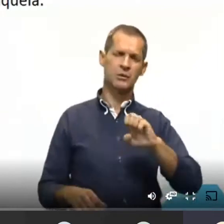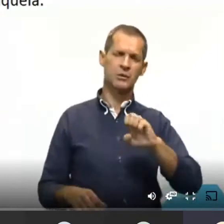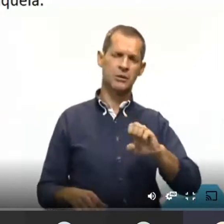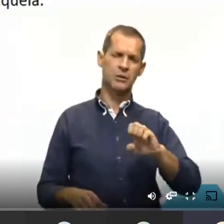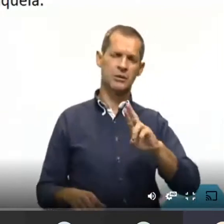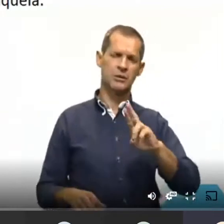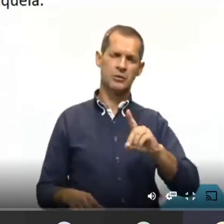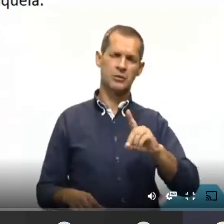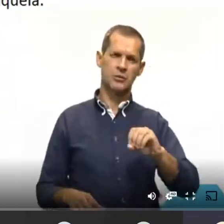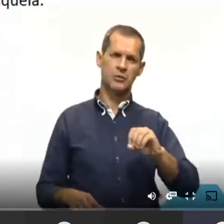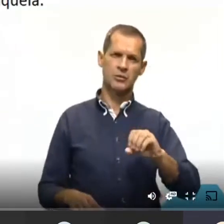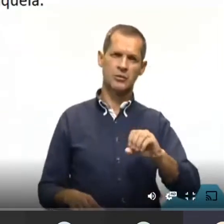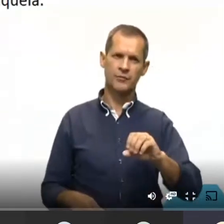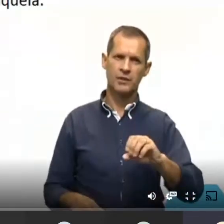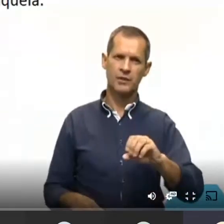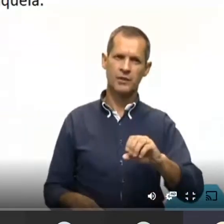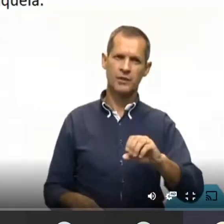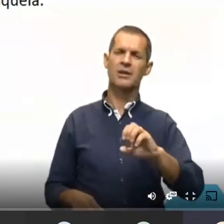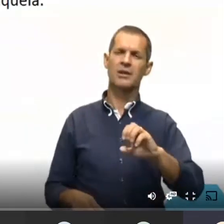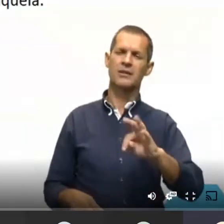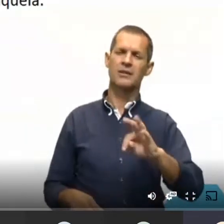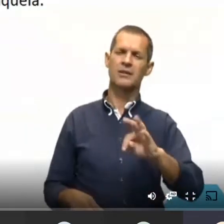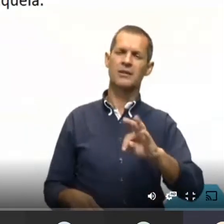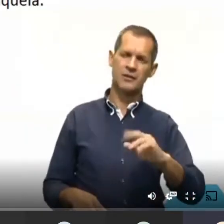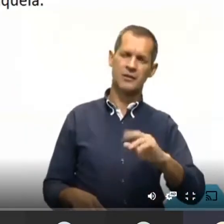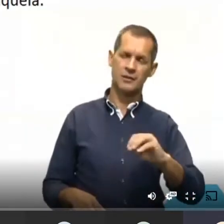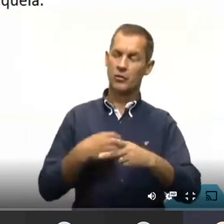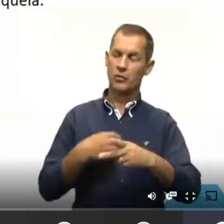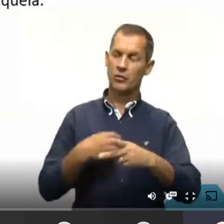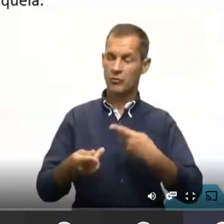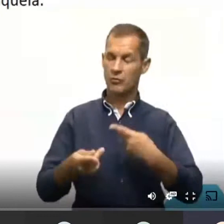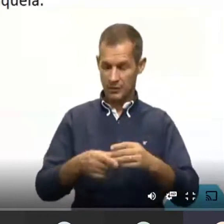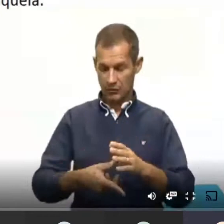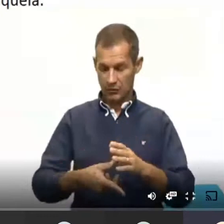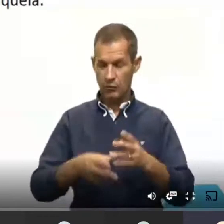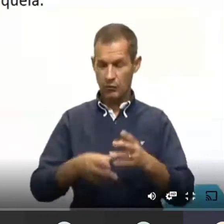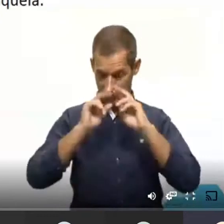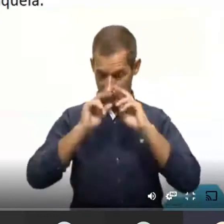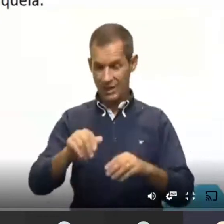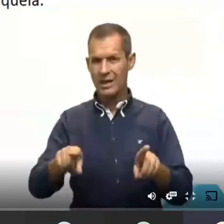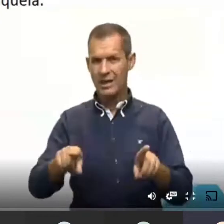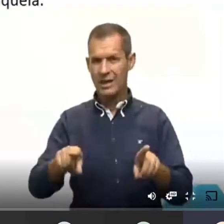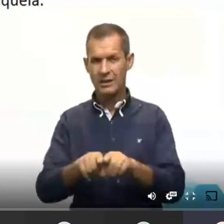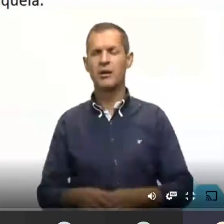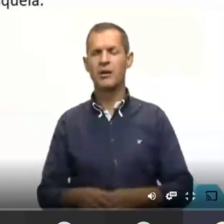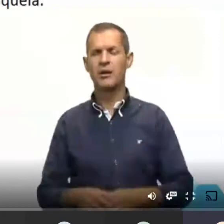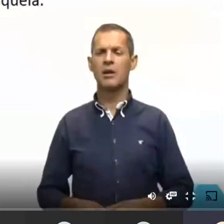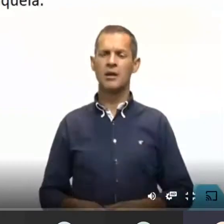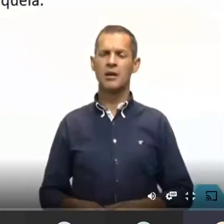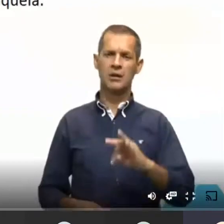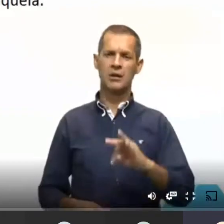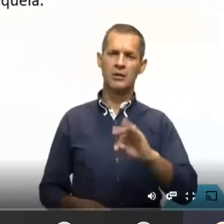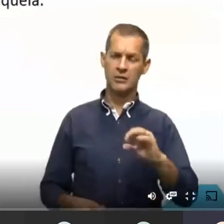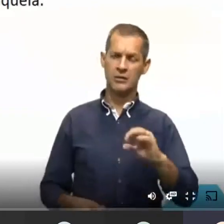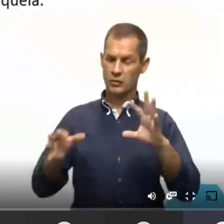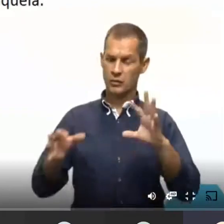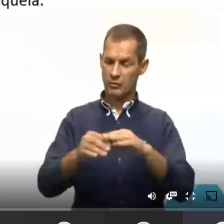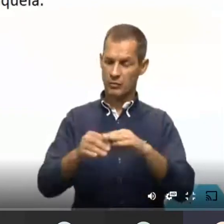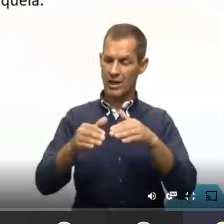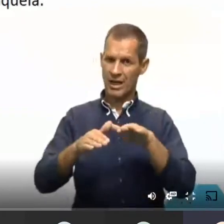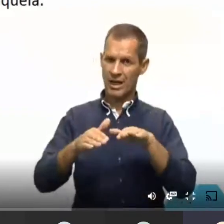ciliado. Ainda, a gente vai conseguir observar, como eu falei, o tecido conectivo, que fica